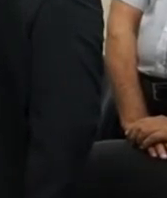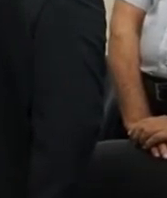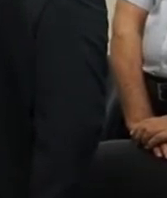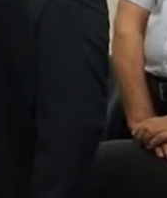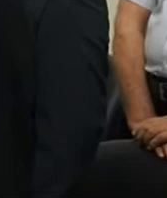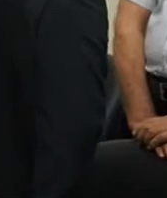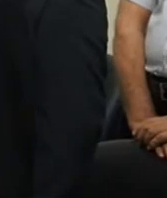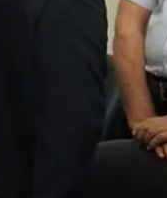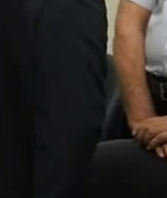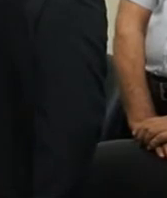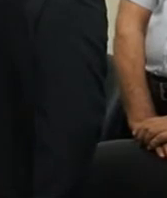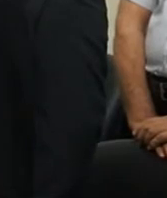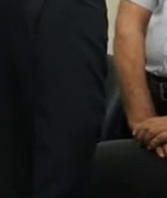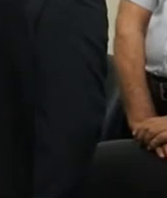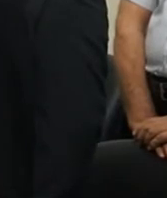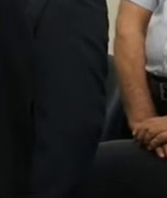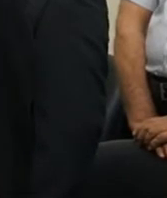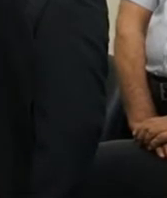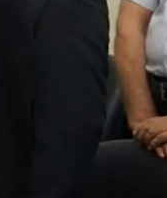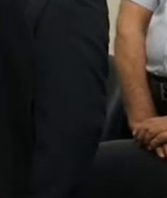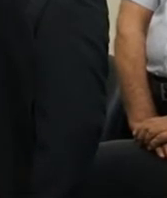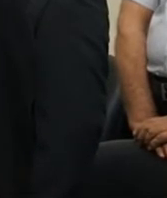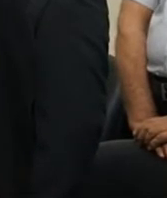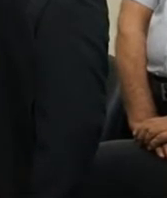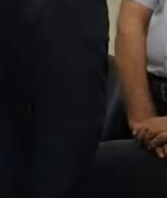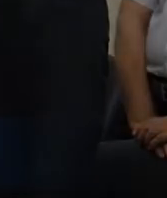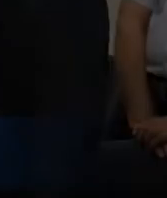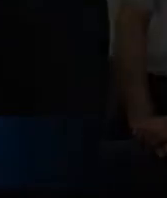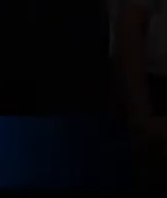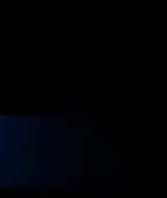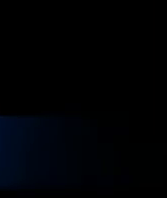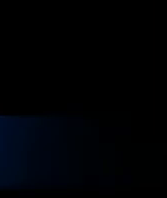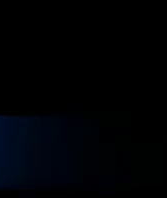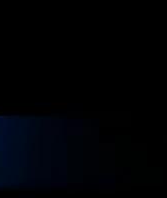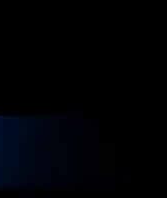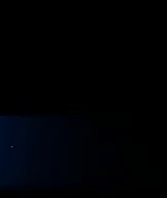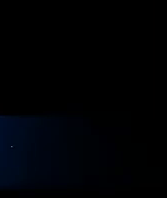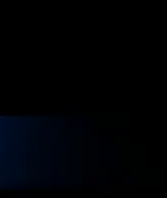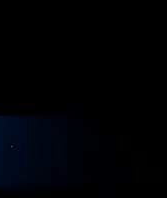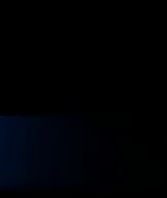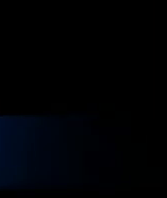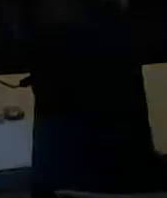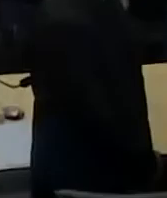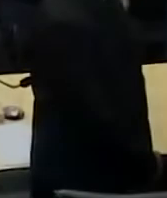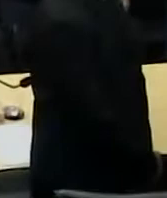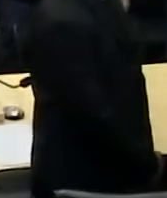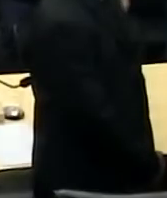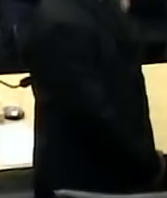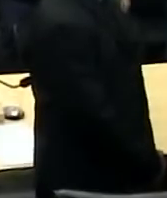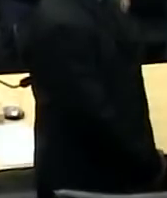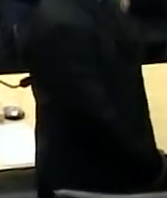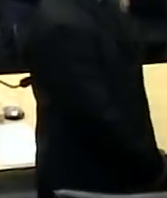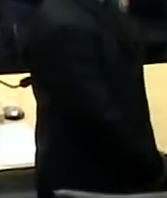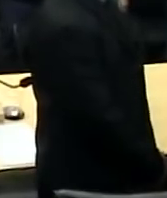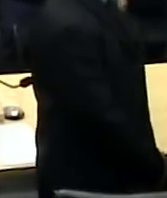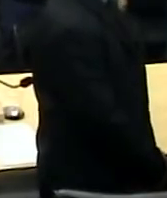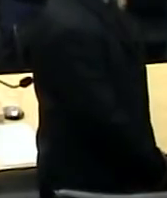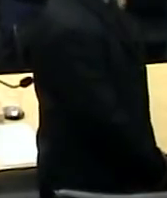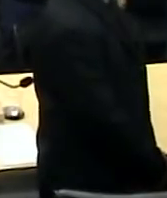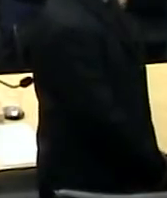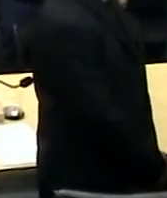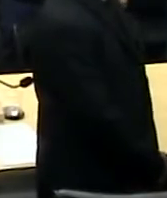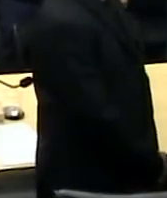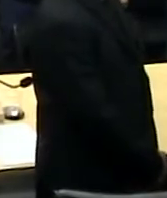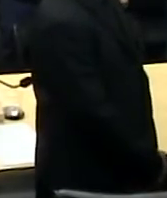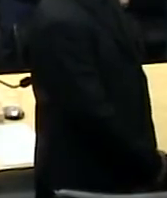Dedica o verde louro desta flâmula, paz no futuro e glória no passado. Mas erres